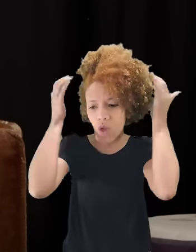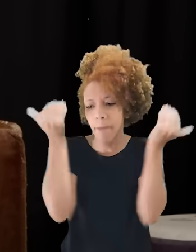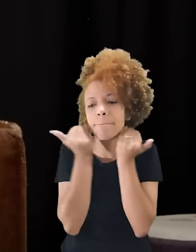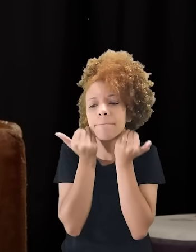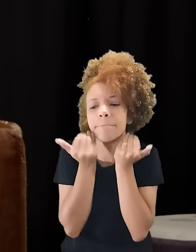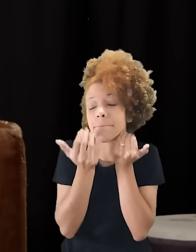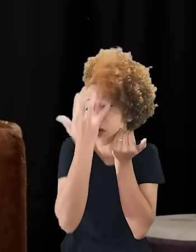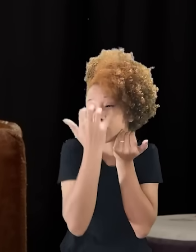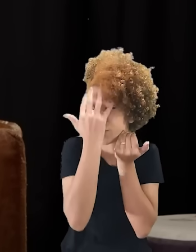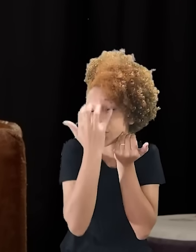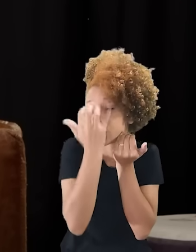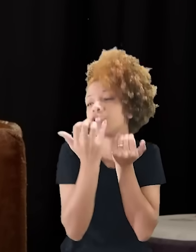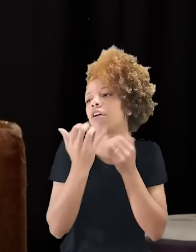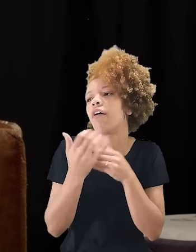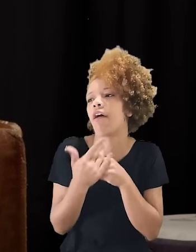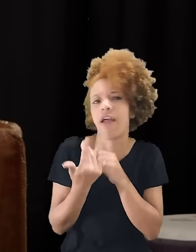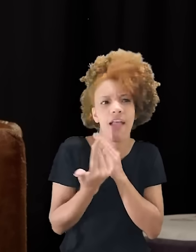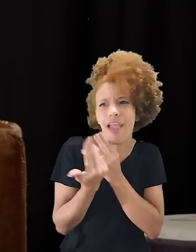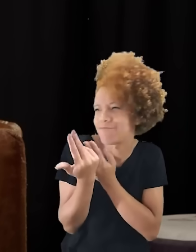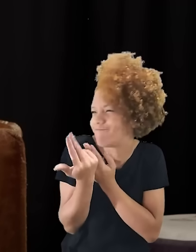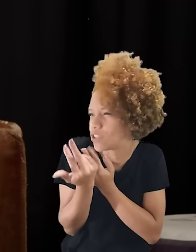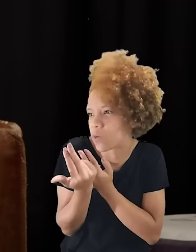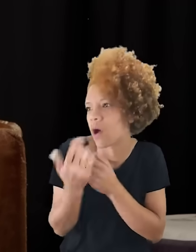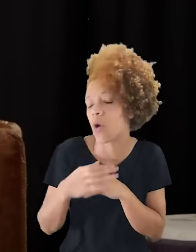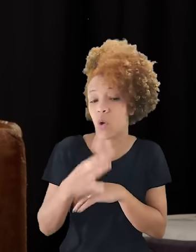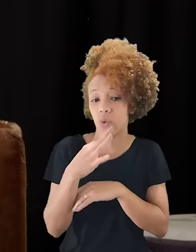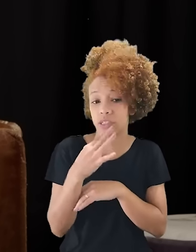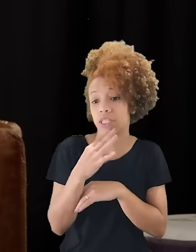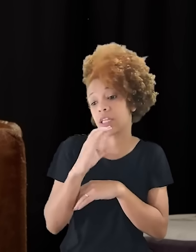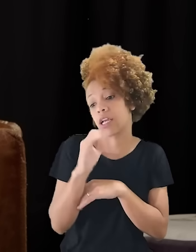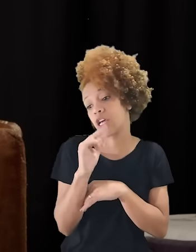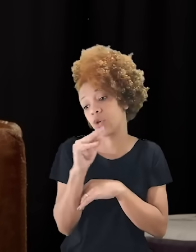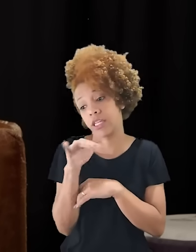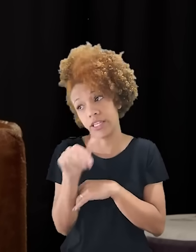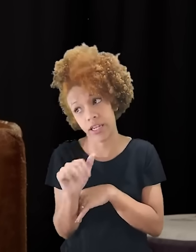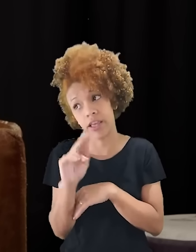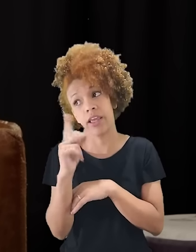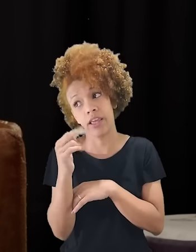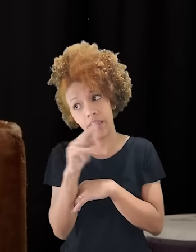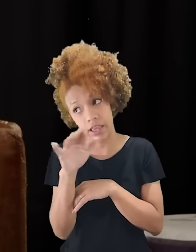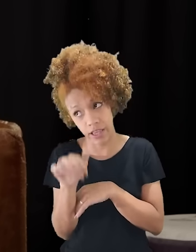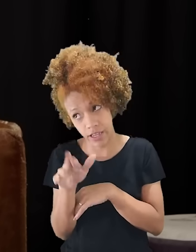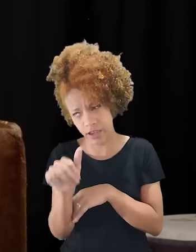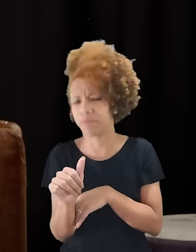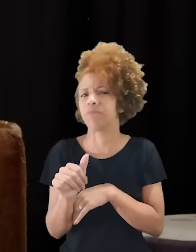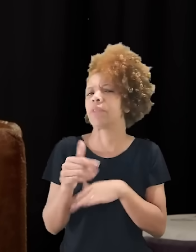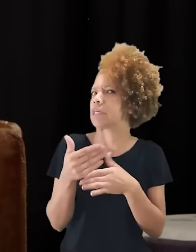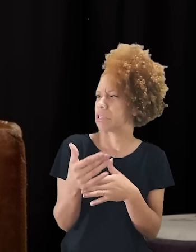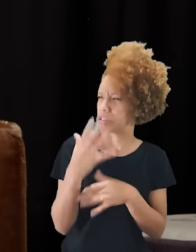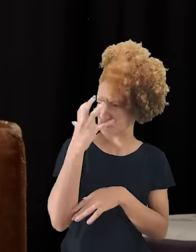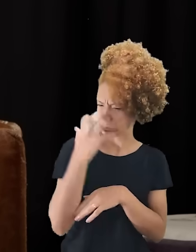chanelzinho de franjinha assim ela é caricata eu conheci ela no desfile da Carolina herreira e ela é séria assim sabe aquela